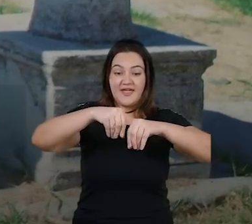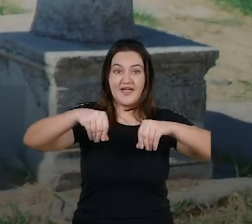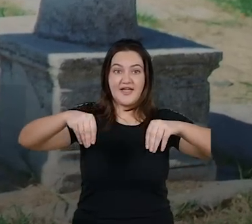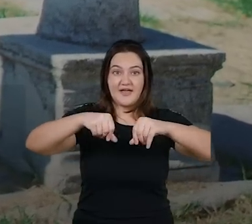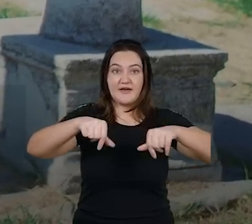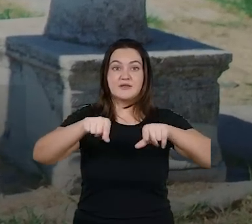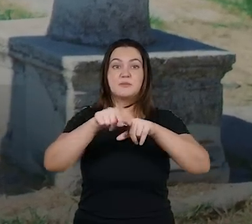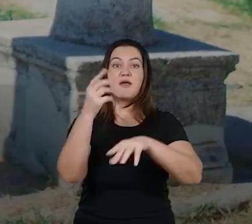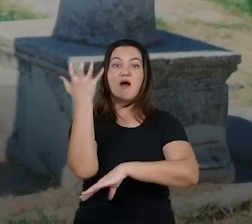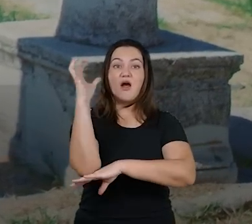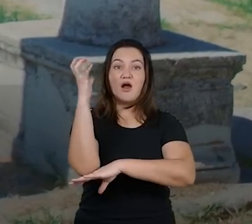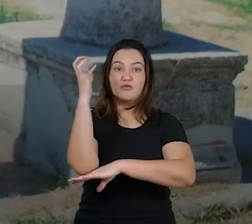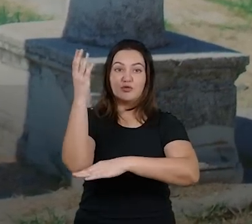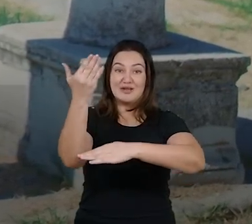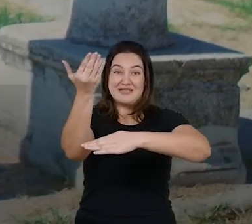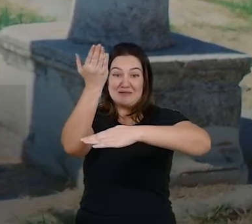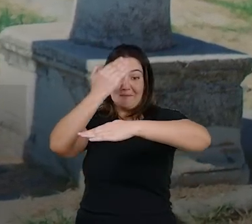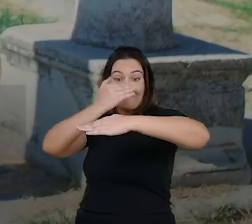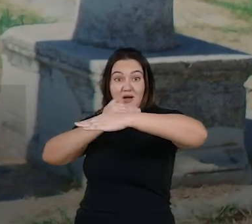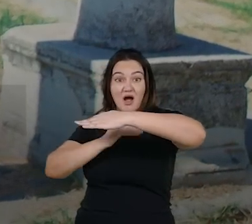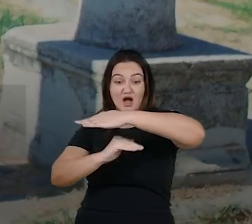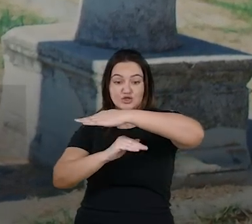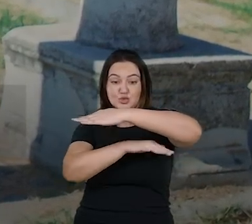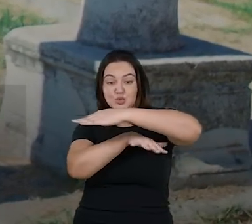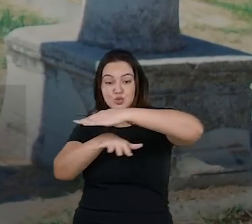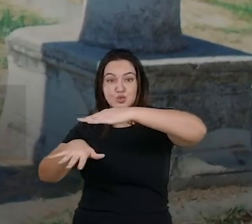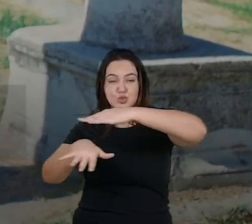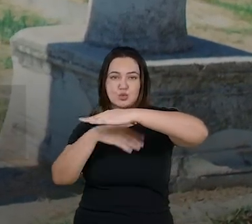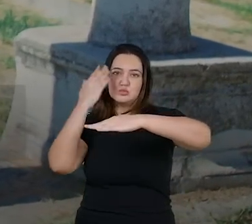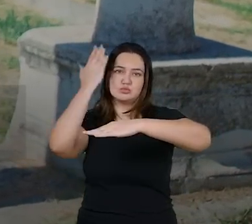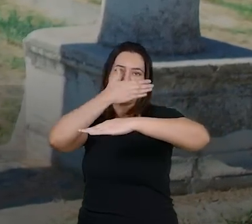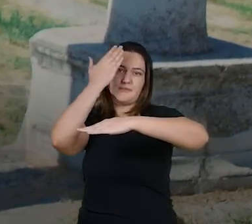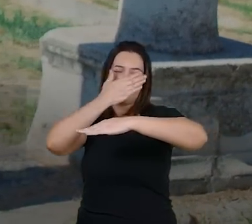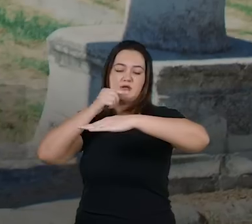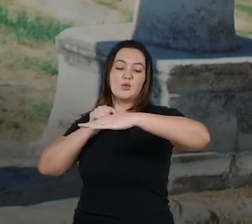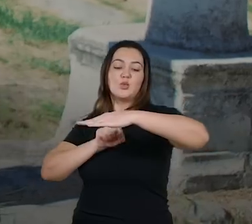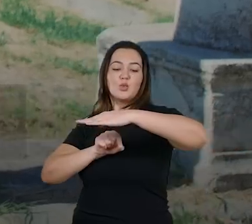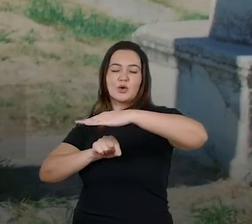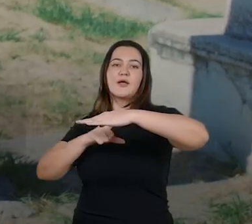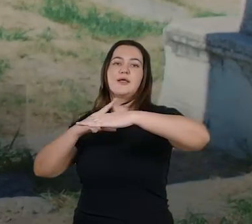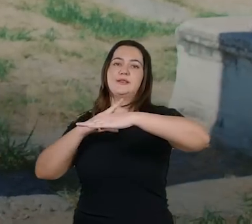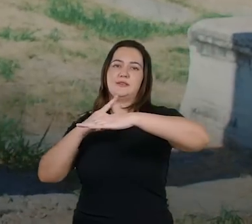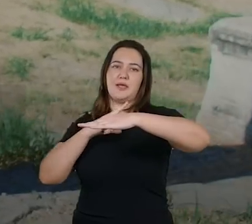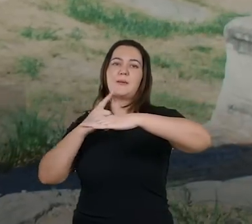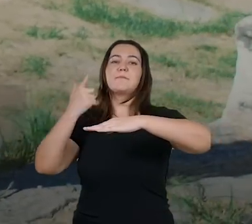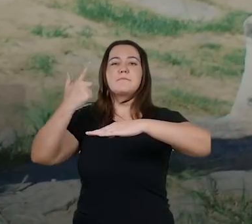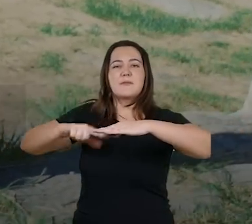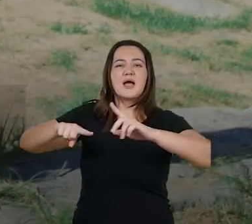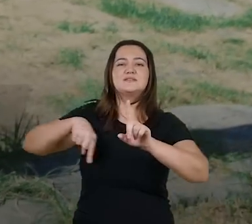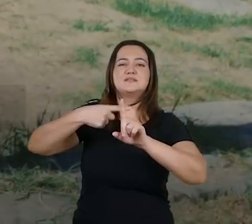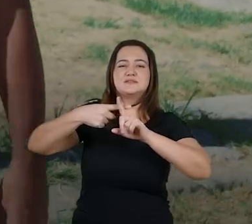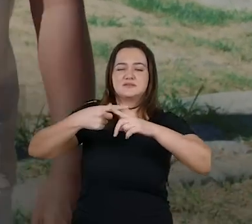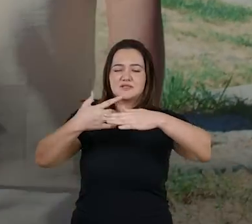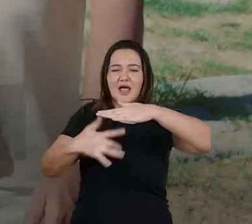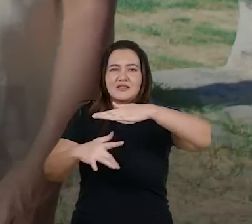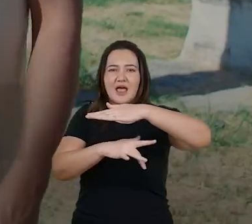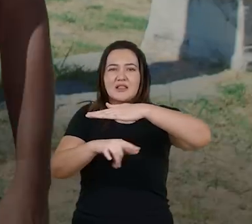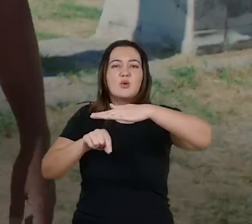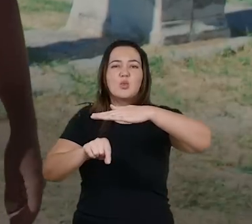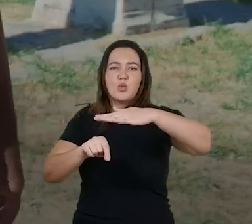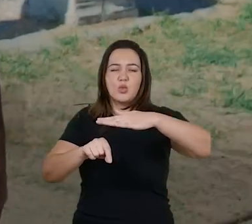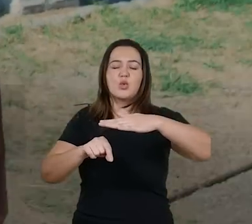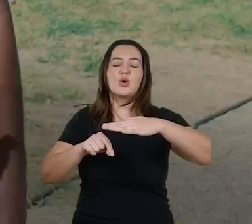aqui, incluindo as árvores, nós temos debaixo de todo esse monturo de terra e escombro, reminiscências ainda